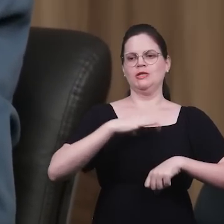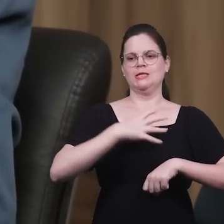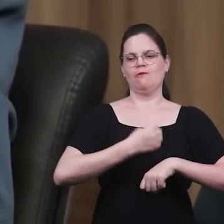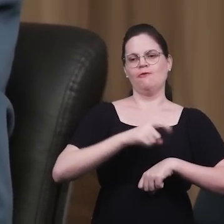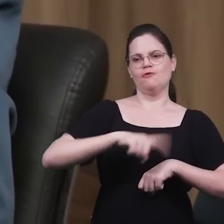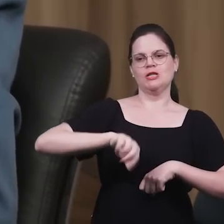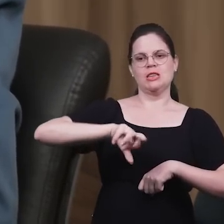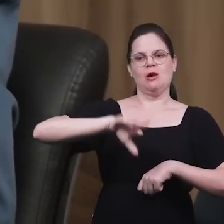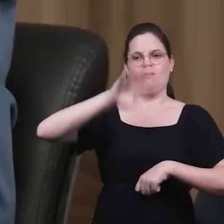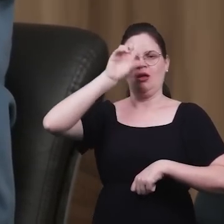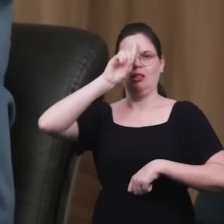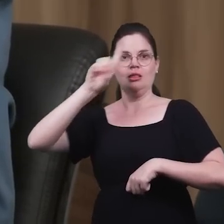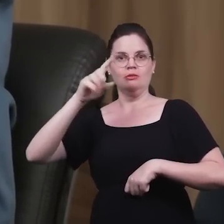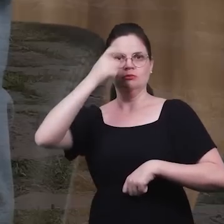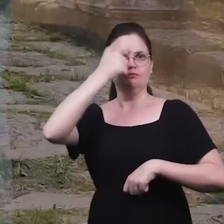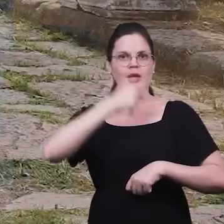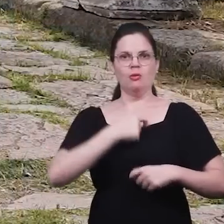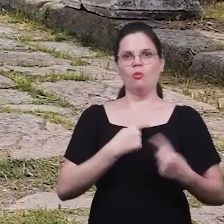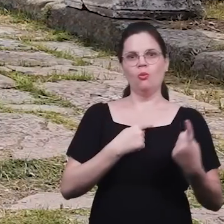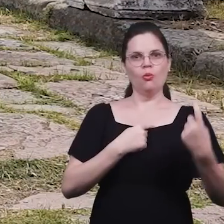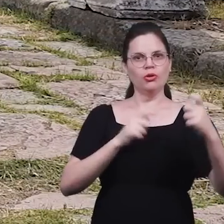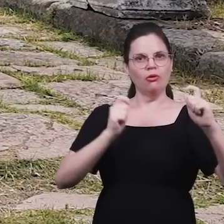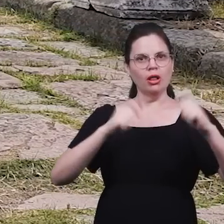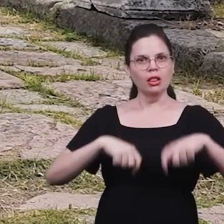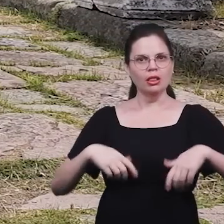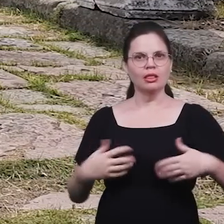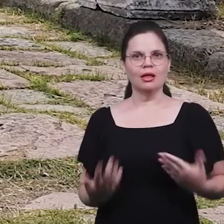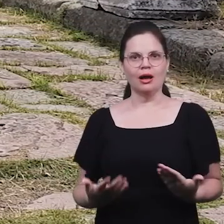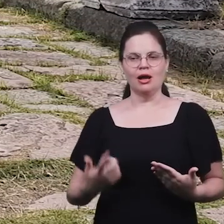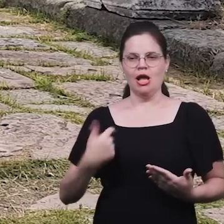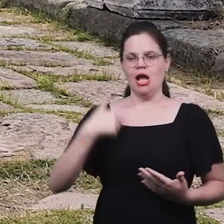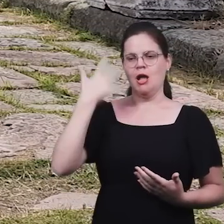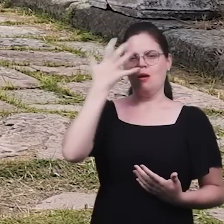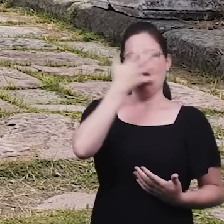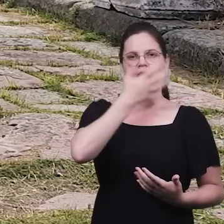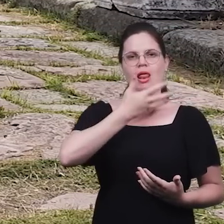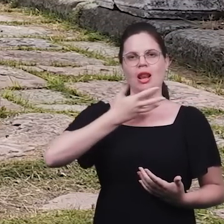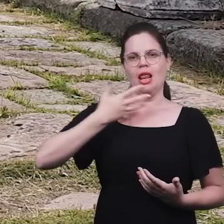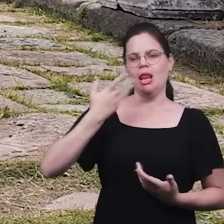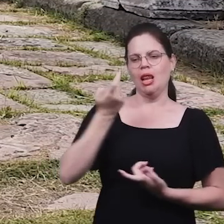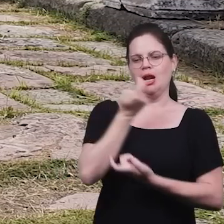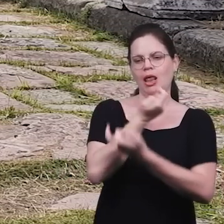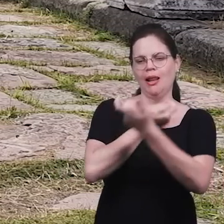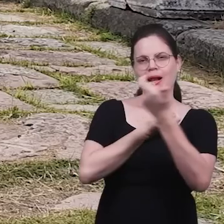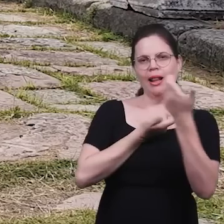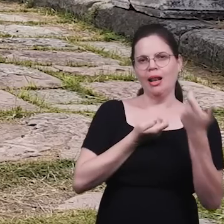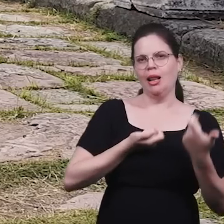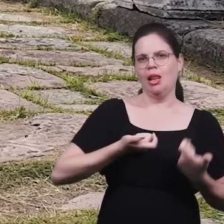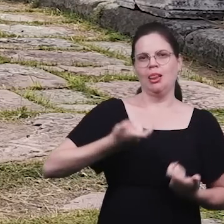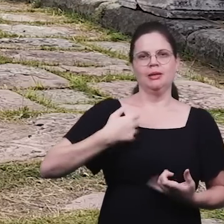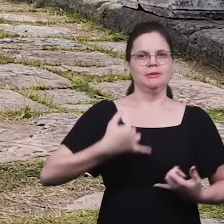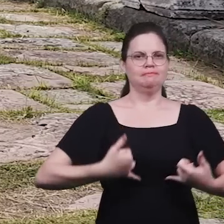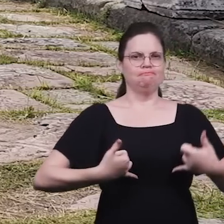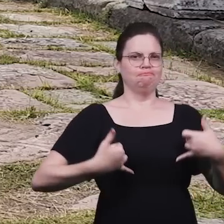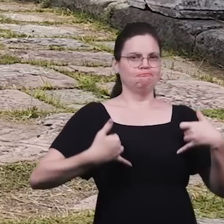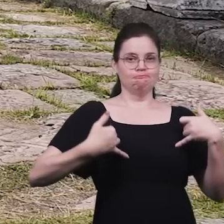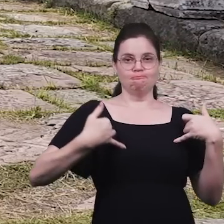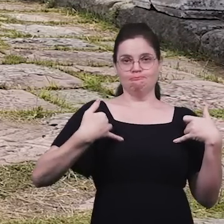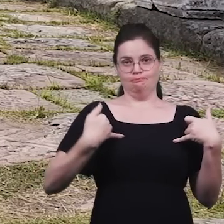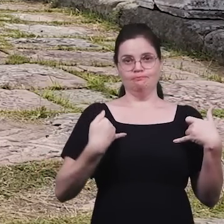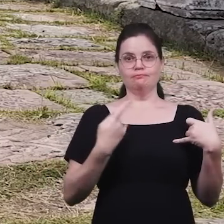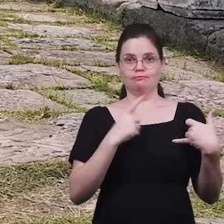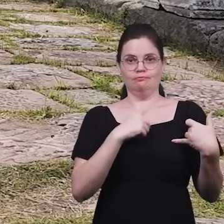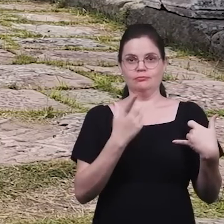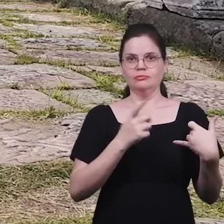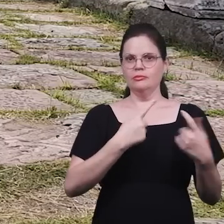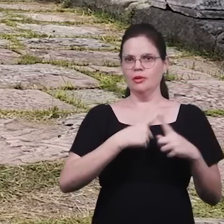mostrar que ele é o único que pode dizer uma palavra bonita para as pessoas. Então ele se envaidece. Então, isso